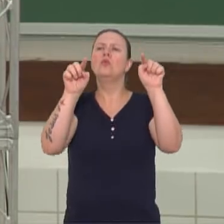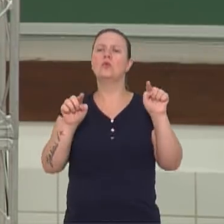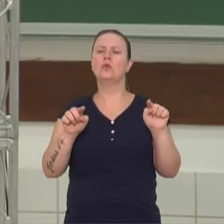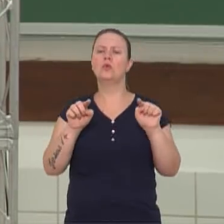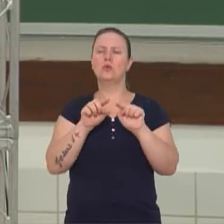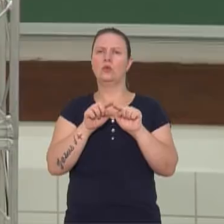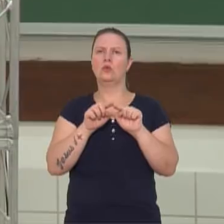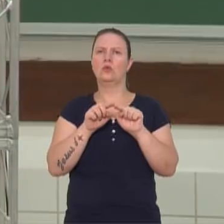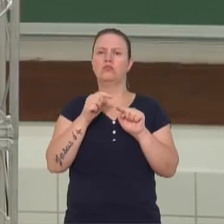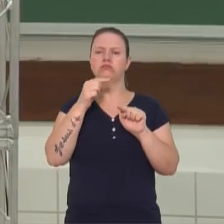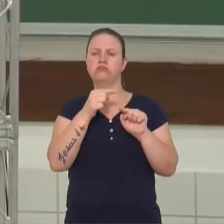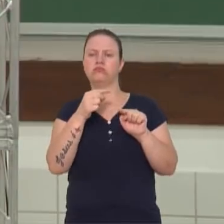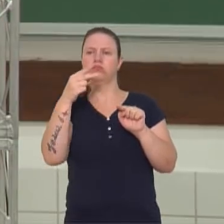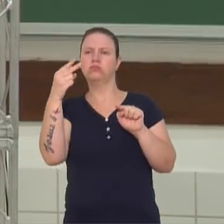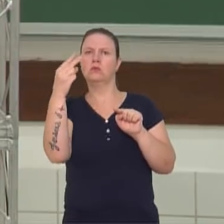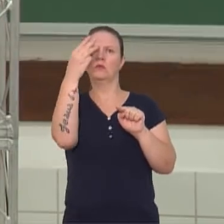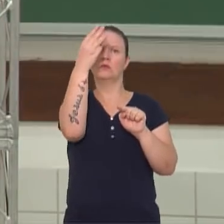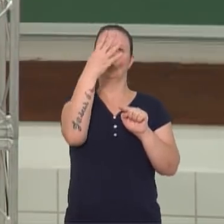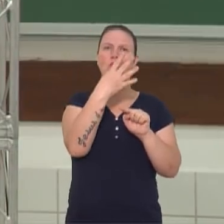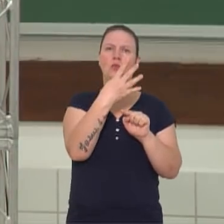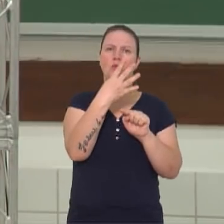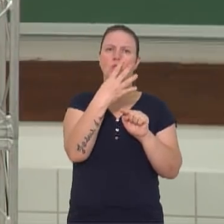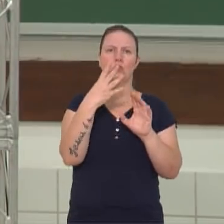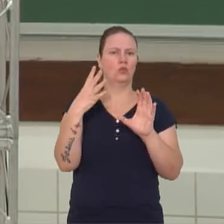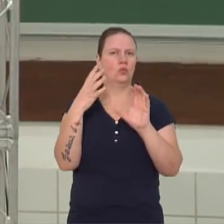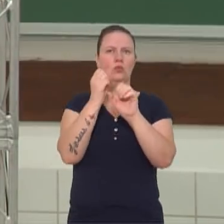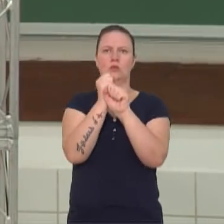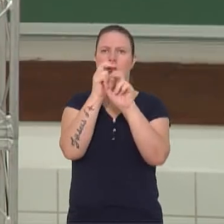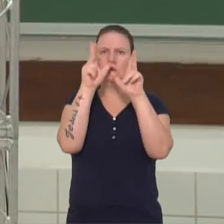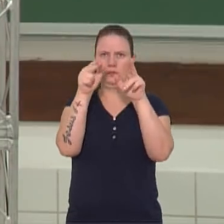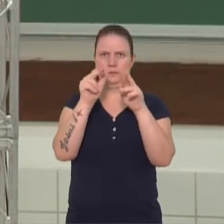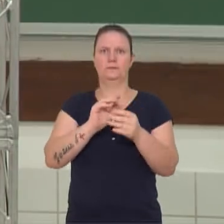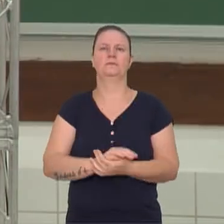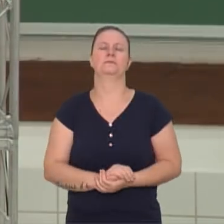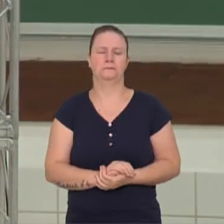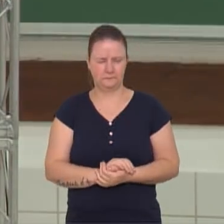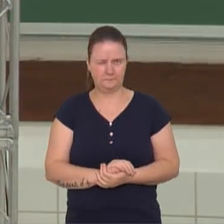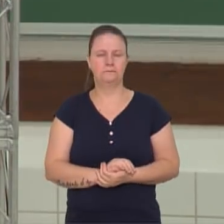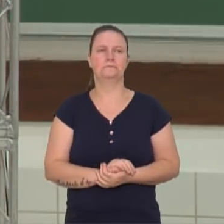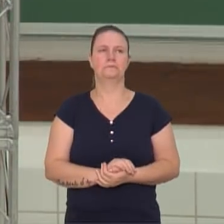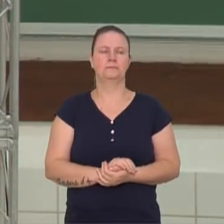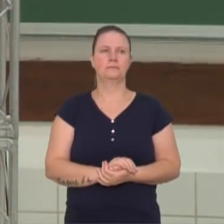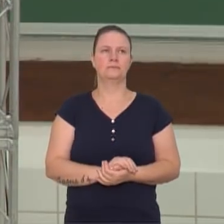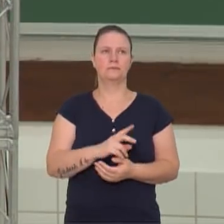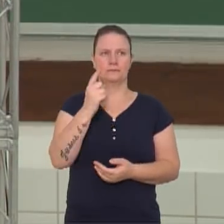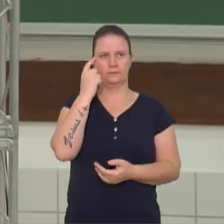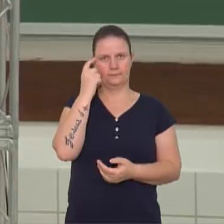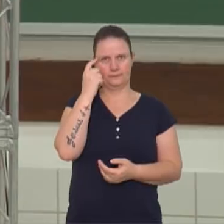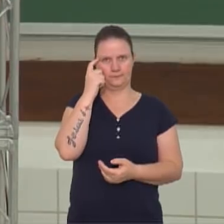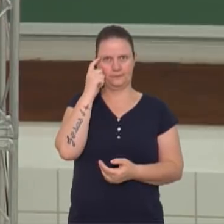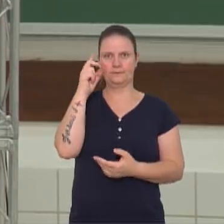seus 4 lados com a mesma medida. Vamos ver? Organizando o pensamento aqui, ó.